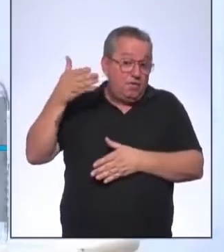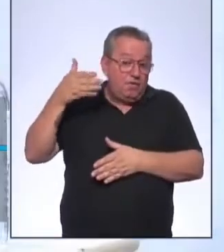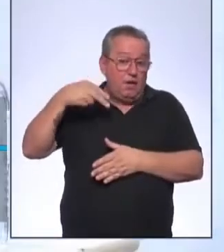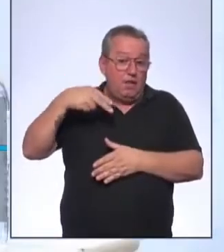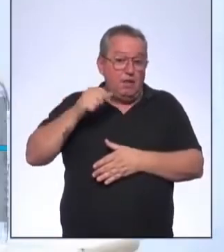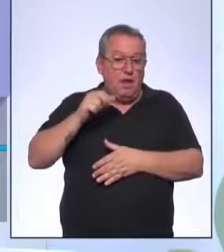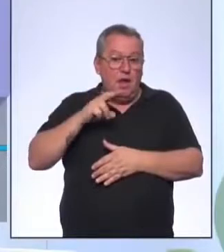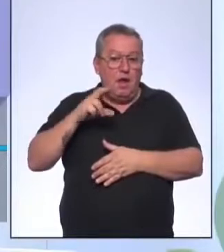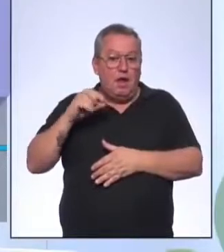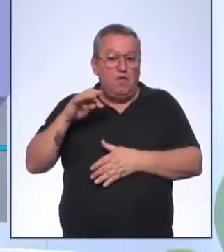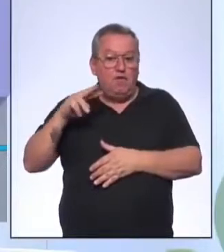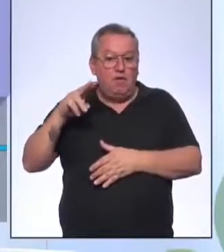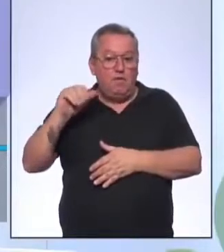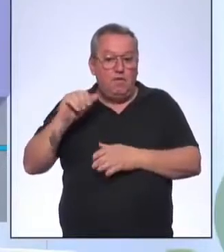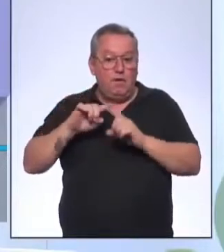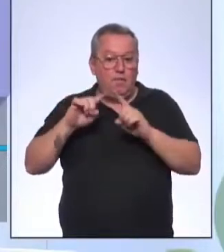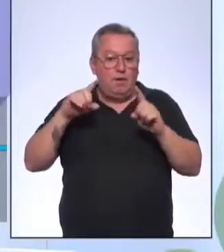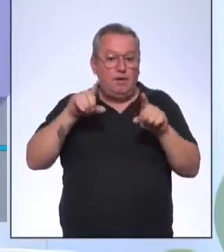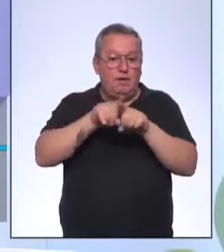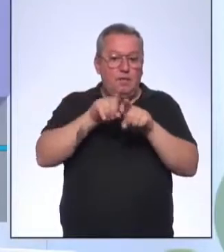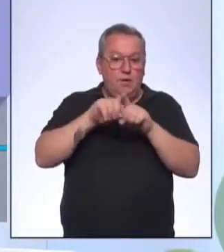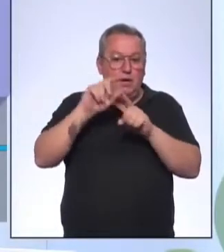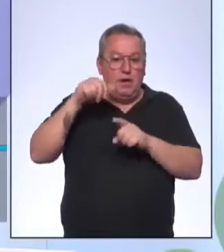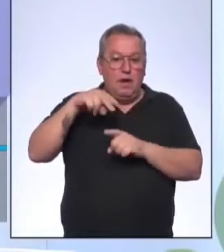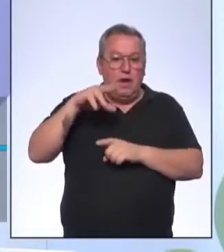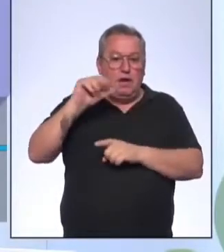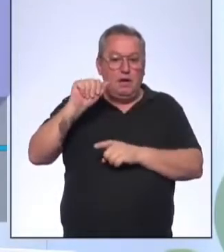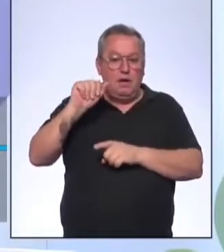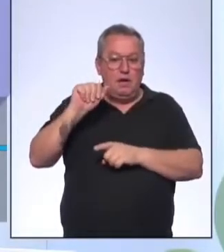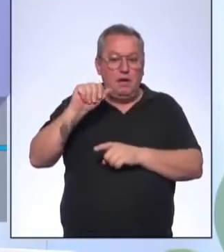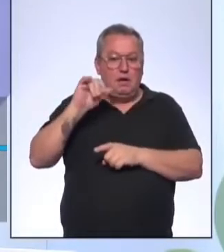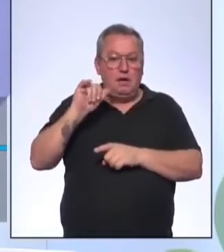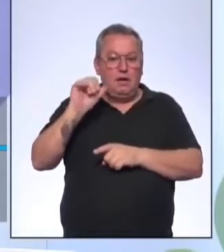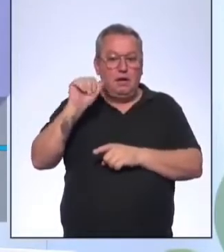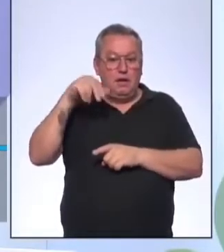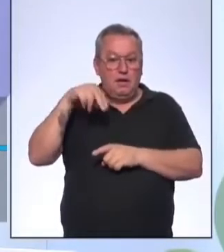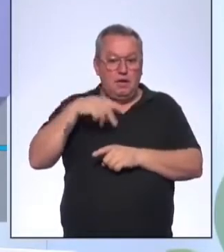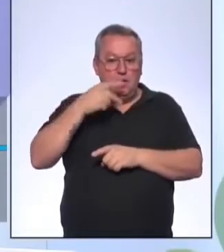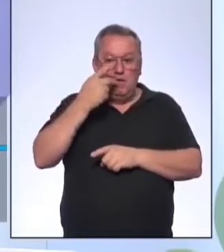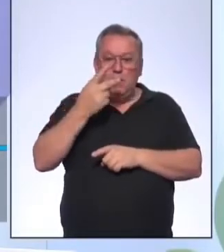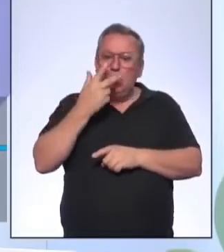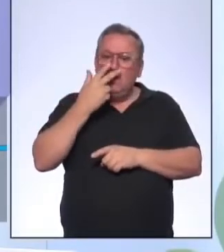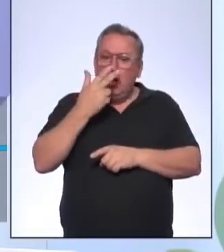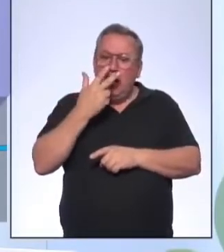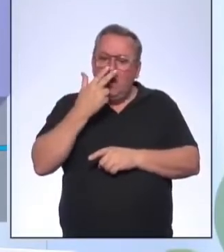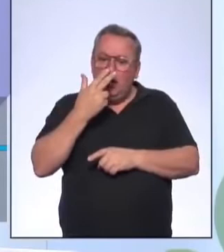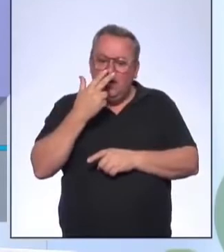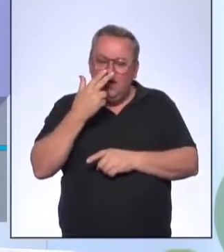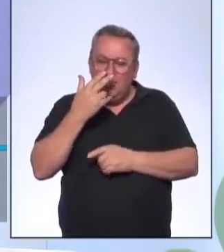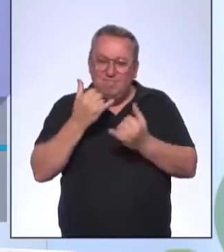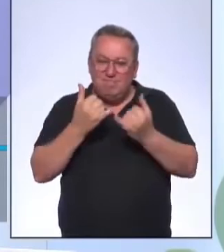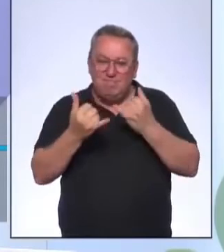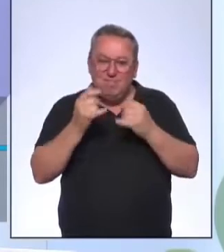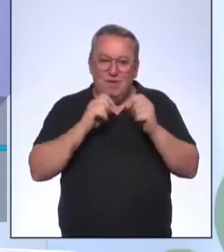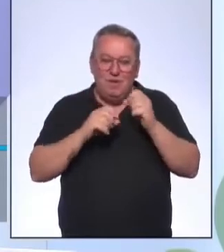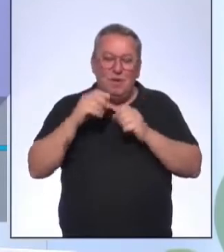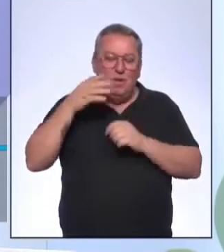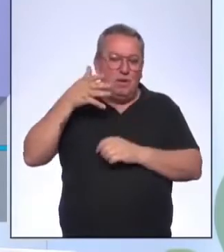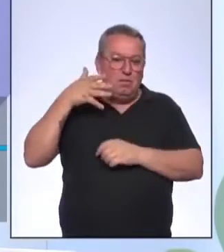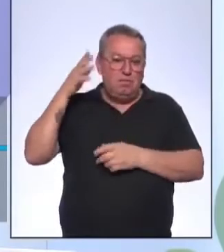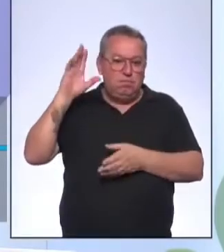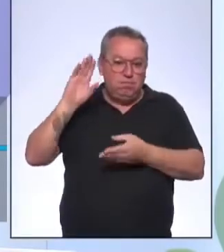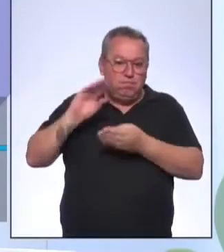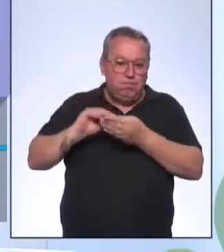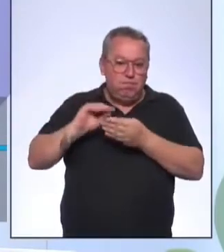professora mas a gente tem também a Ana Carolina o Ian que falaram muito parecida a mente que é uma narrativa